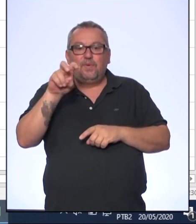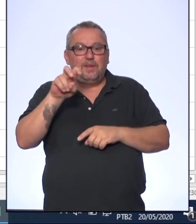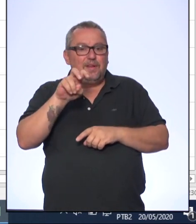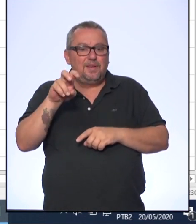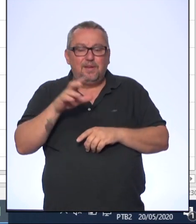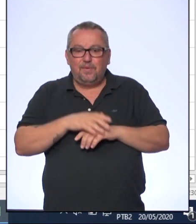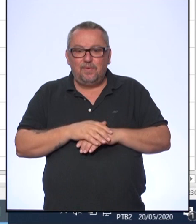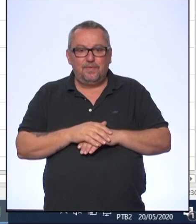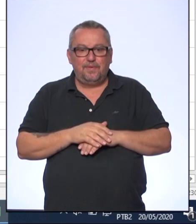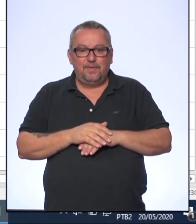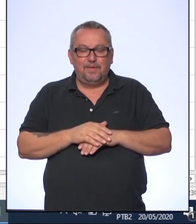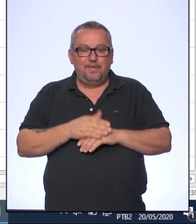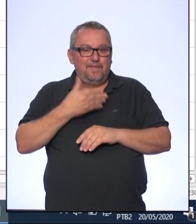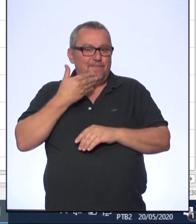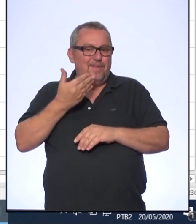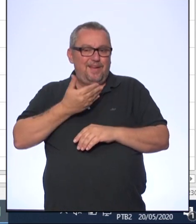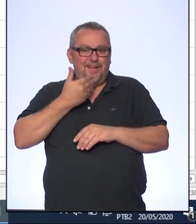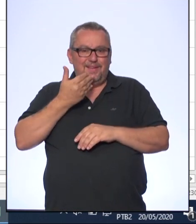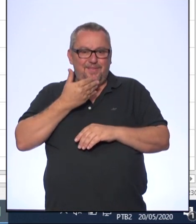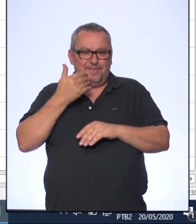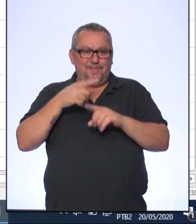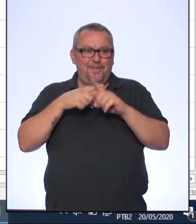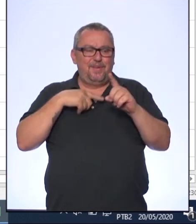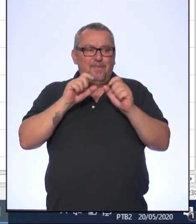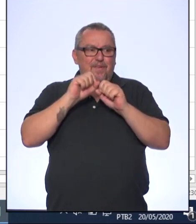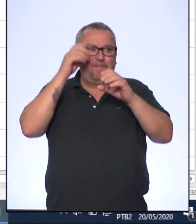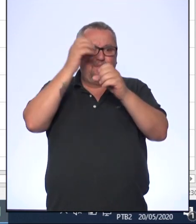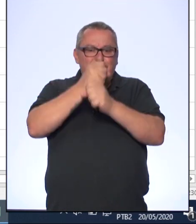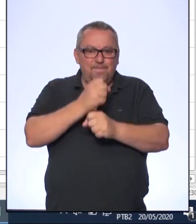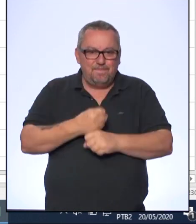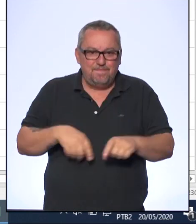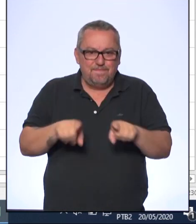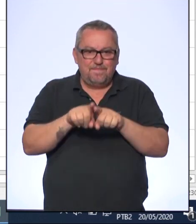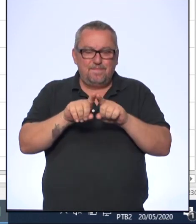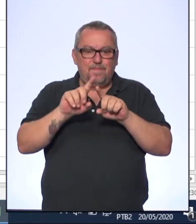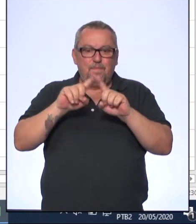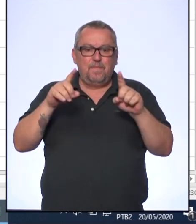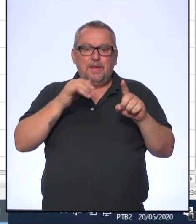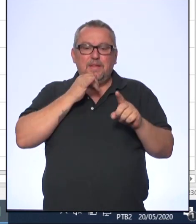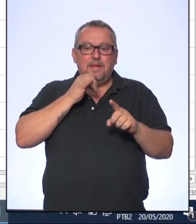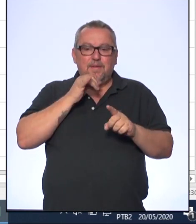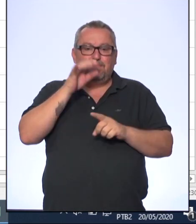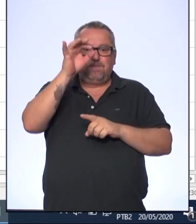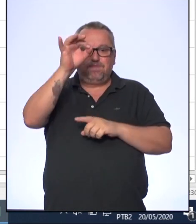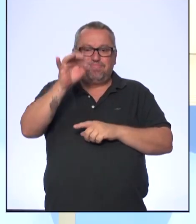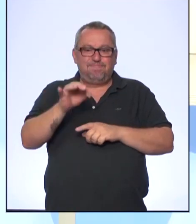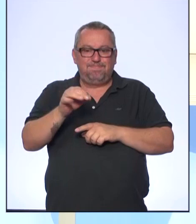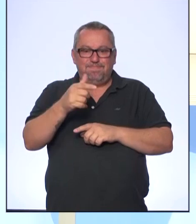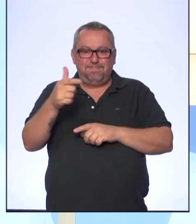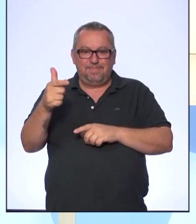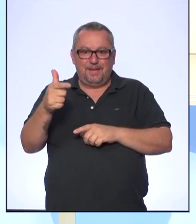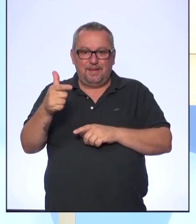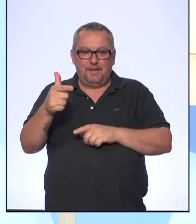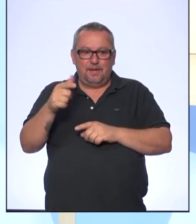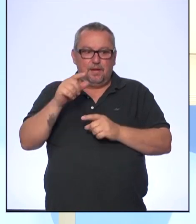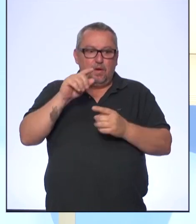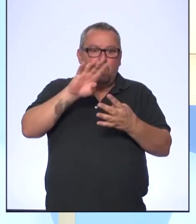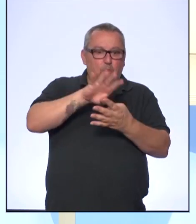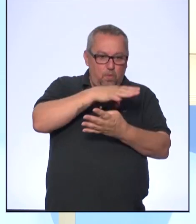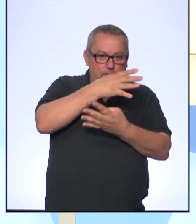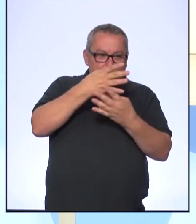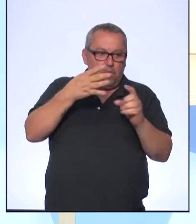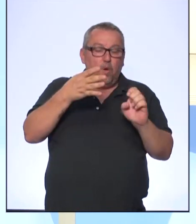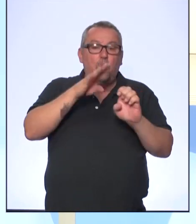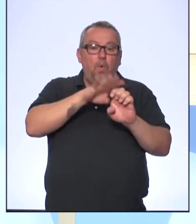direto, 0,55. Então, eu já fiz a conta, mas não está em porcentagem. Será que o Excel faz isso para mim?